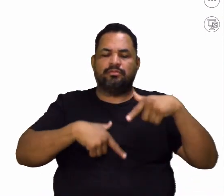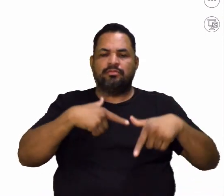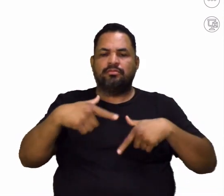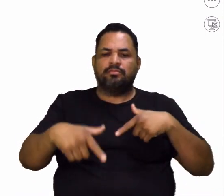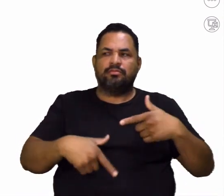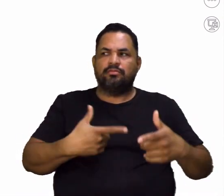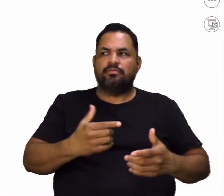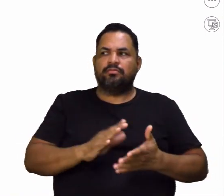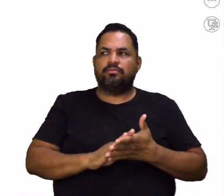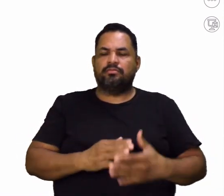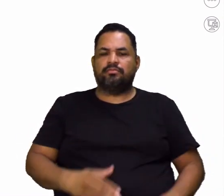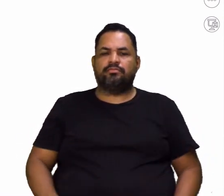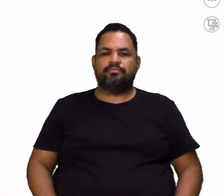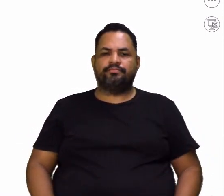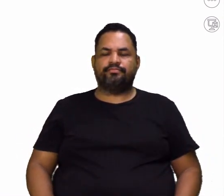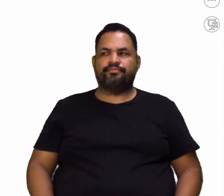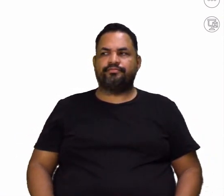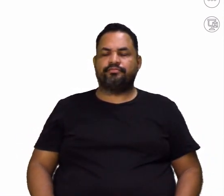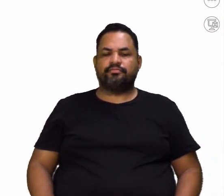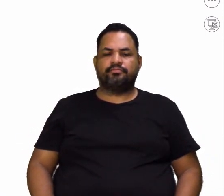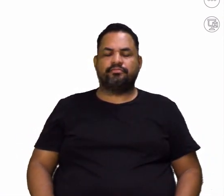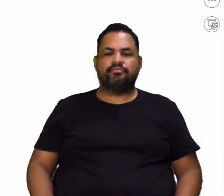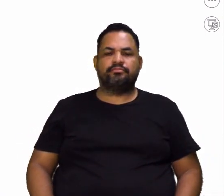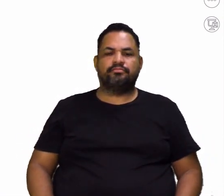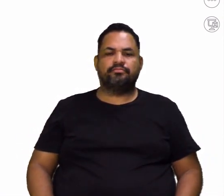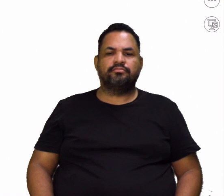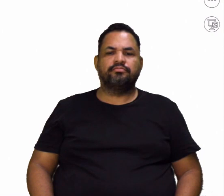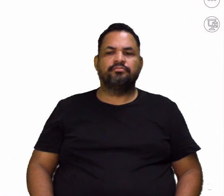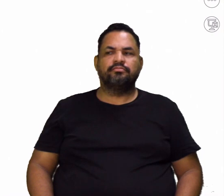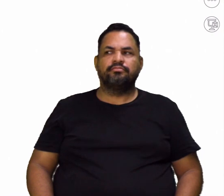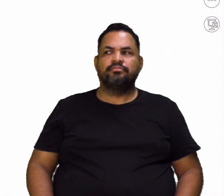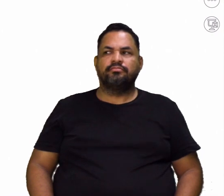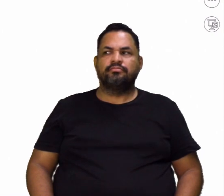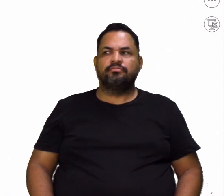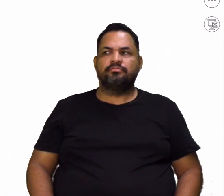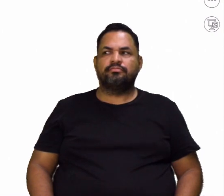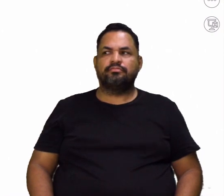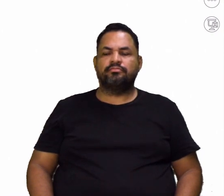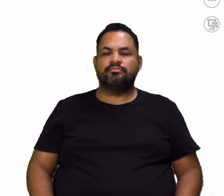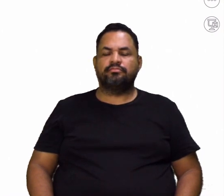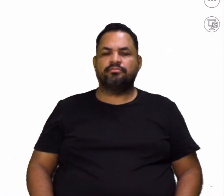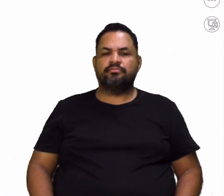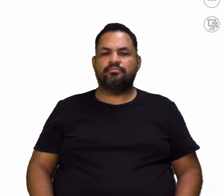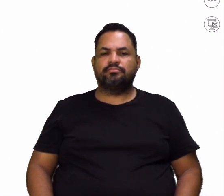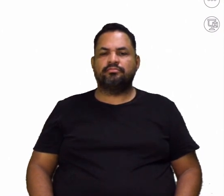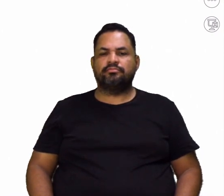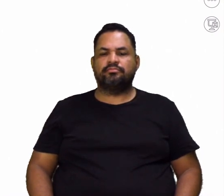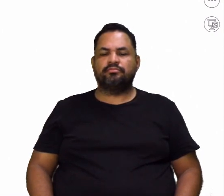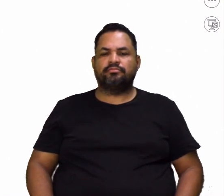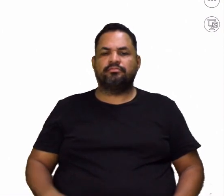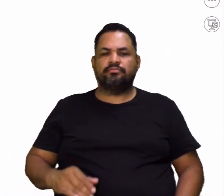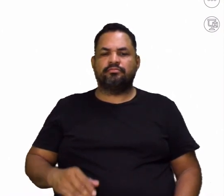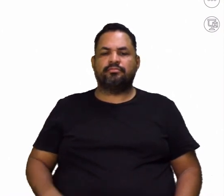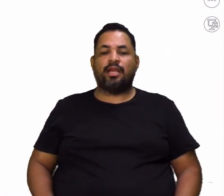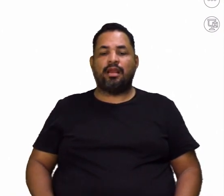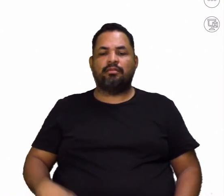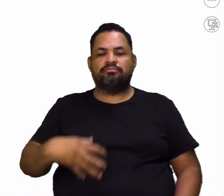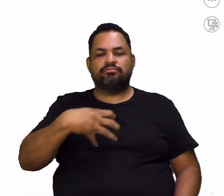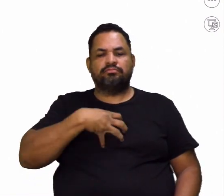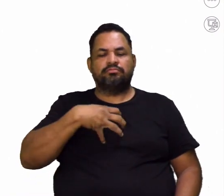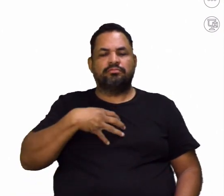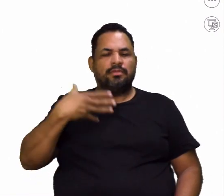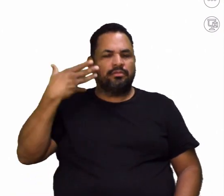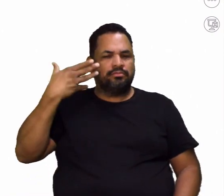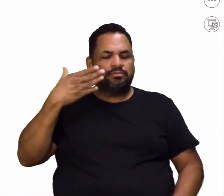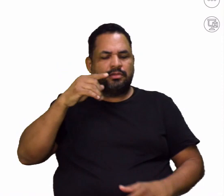vocês essa questão do Impressionismo beleza vamos lá analisar a questão do expressionismo no Brasil na questão literária